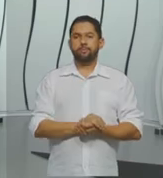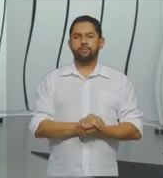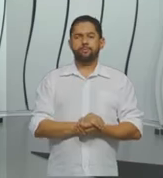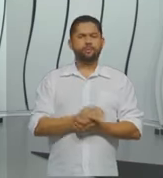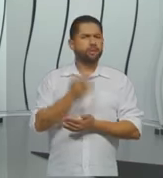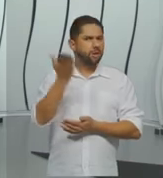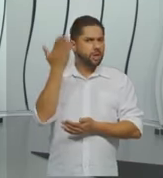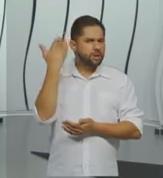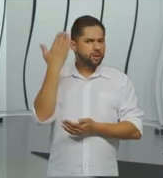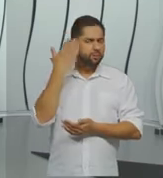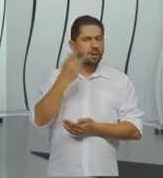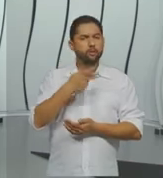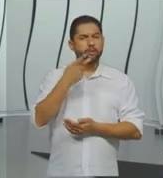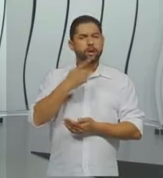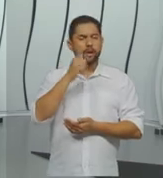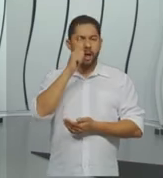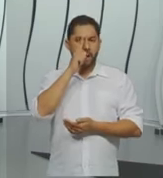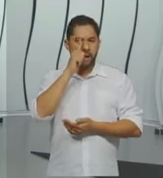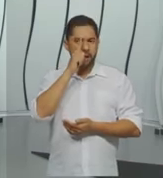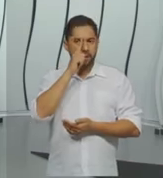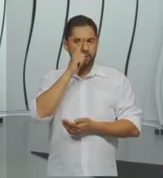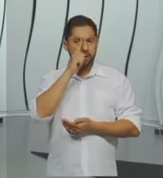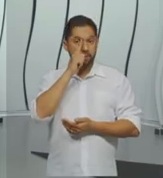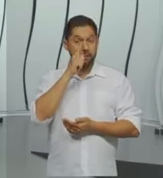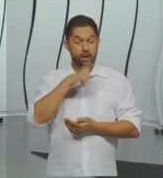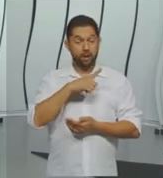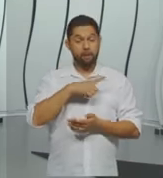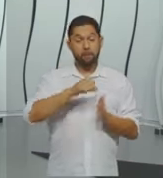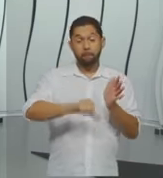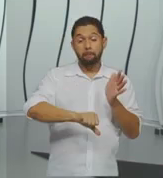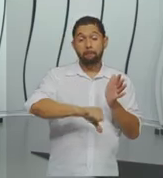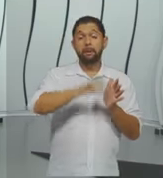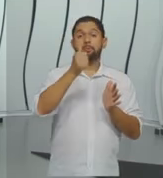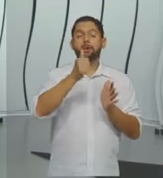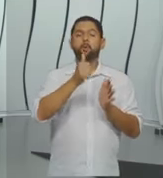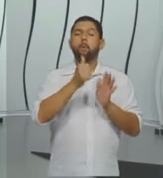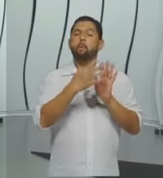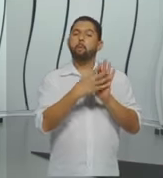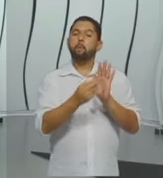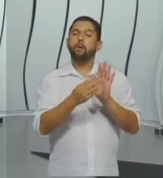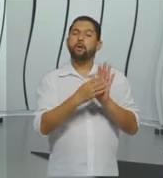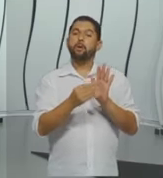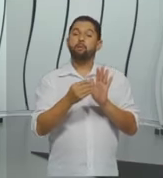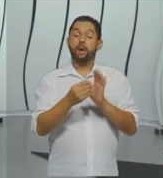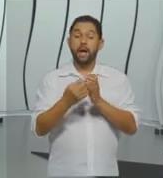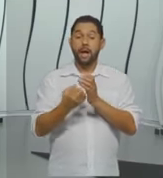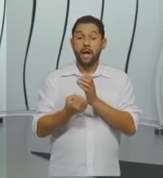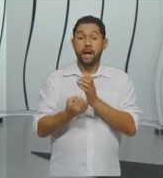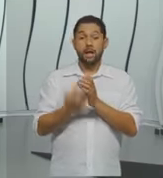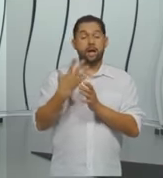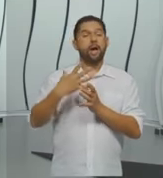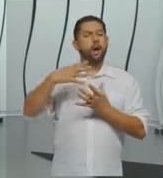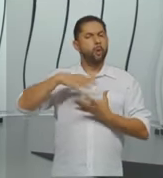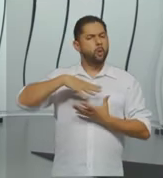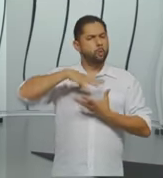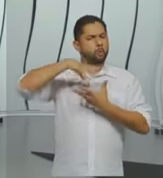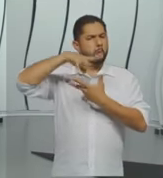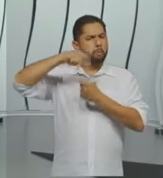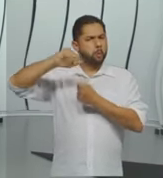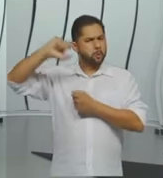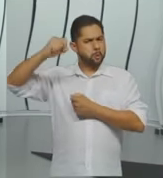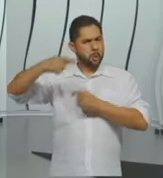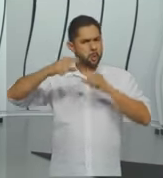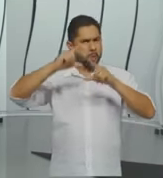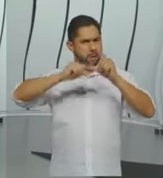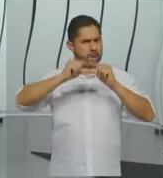mais precisamente, surgiram os primeiros modelos de construção do universo. E talvez o primeiro modelo mais